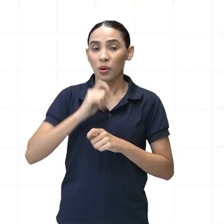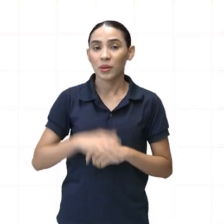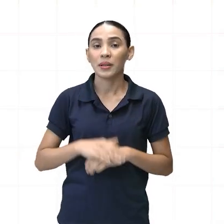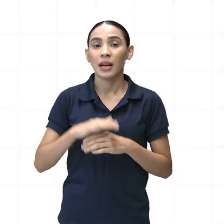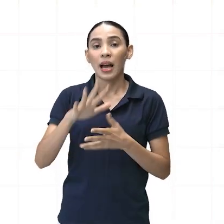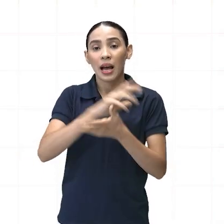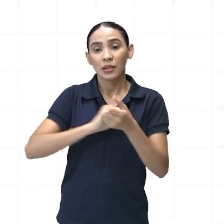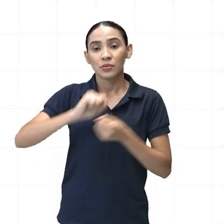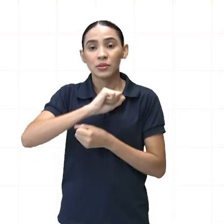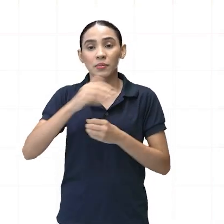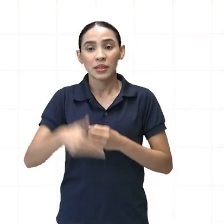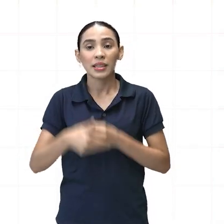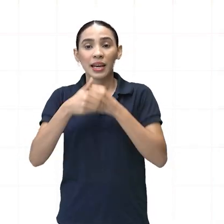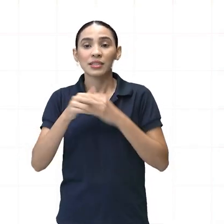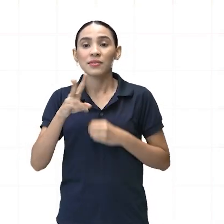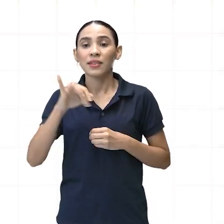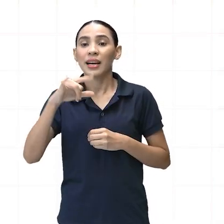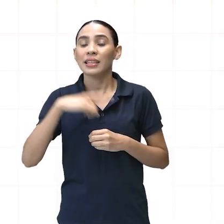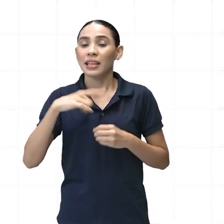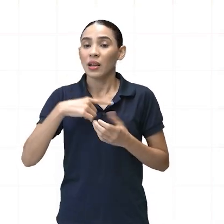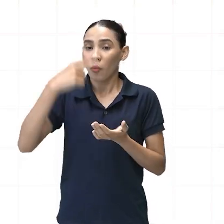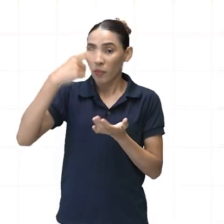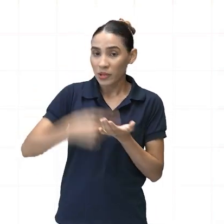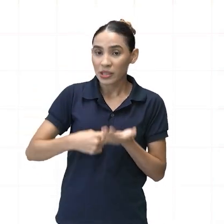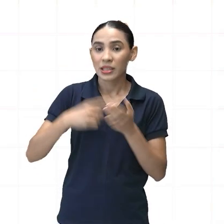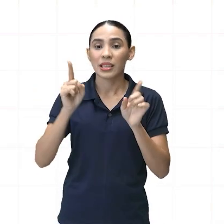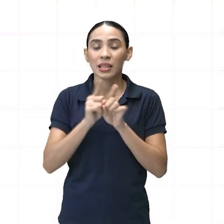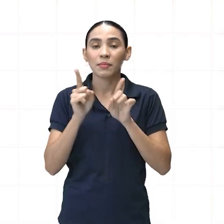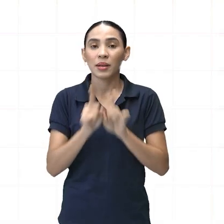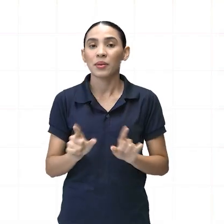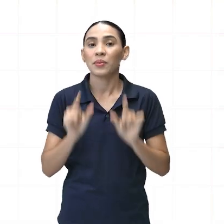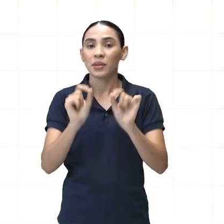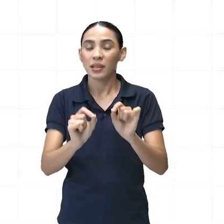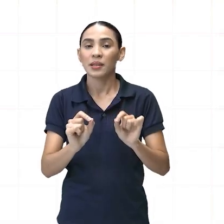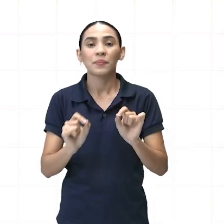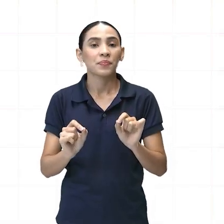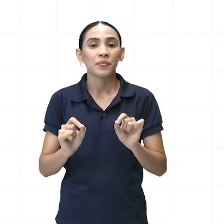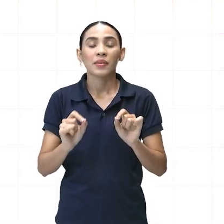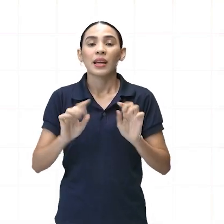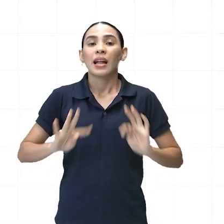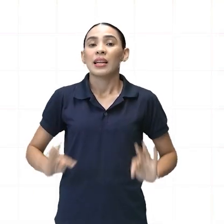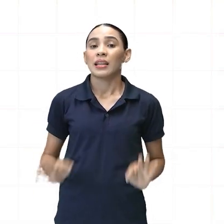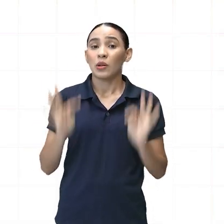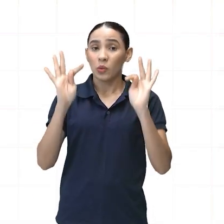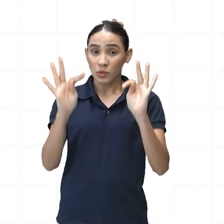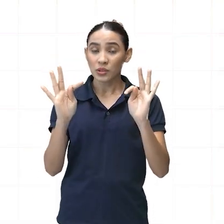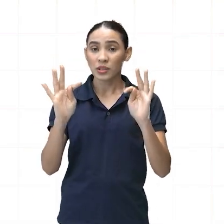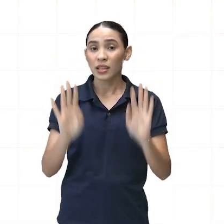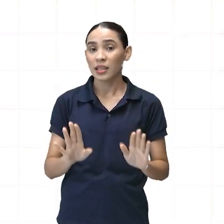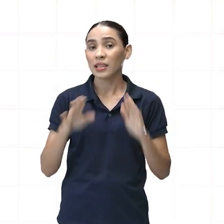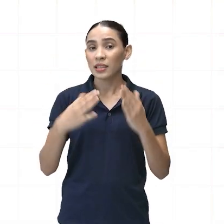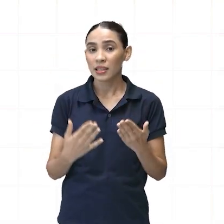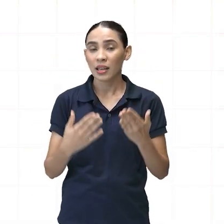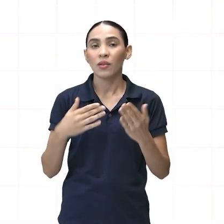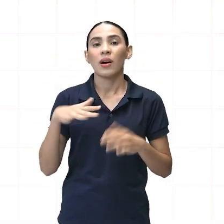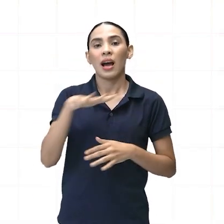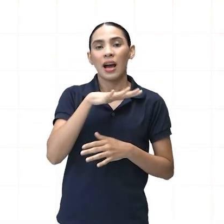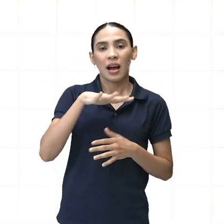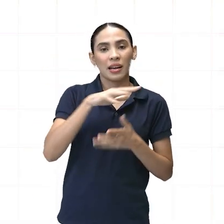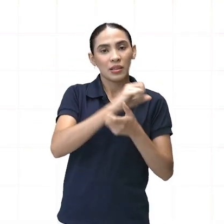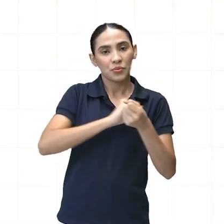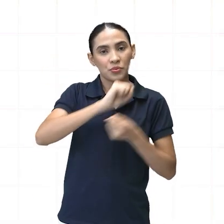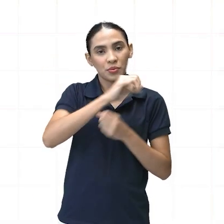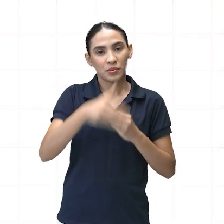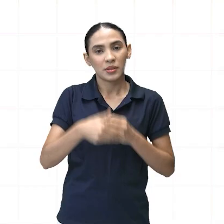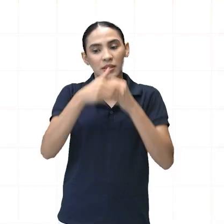A sustentabilidade, gente, ela vai estar comprometida, né, com o quê? Com a tecnologia. Então, tanto a